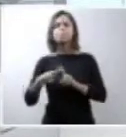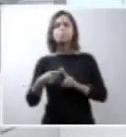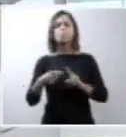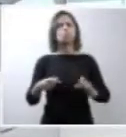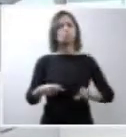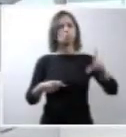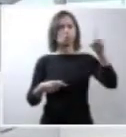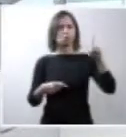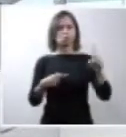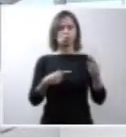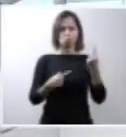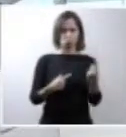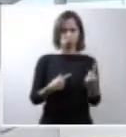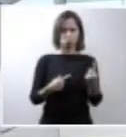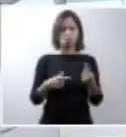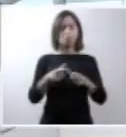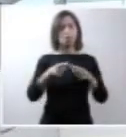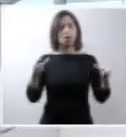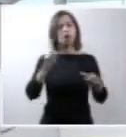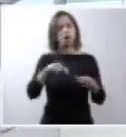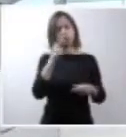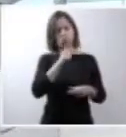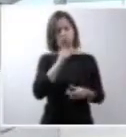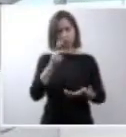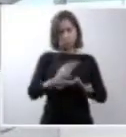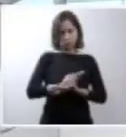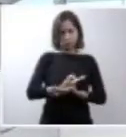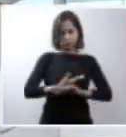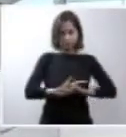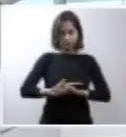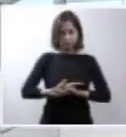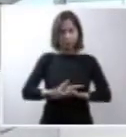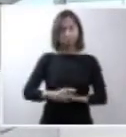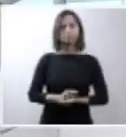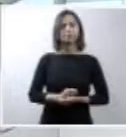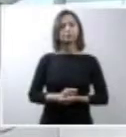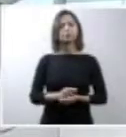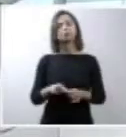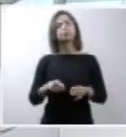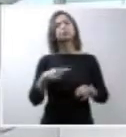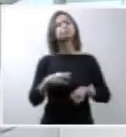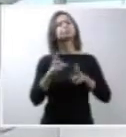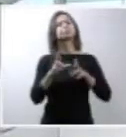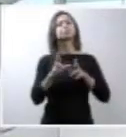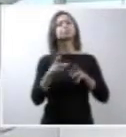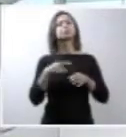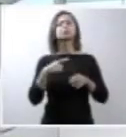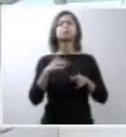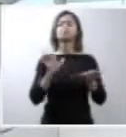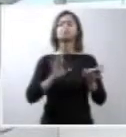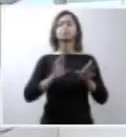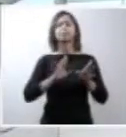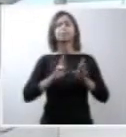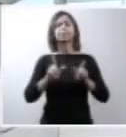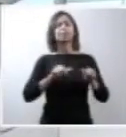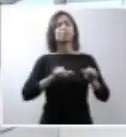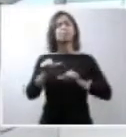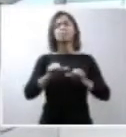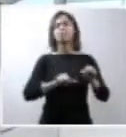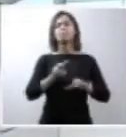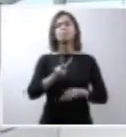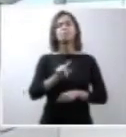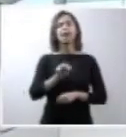feminino. A perspectiva e a expectativa de vida é variável, e nós vamos ver por que